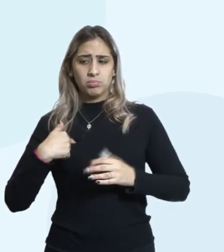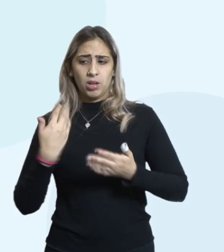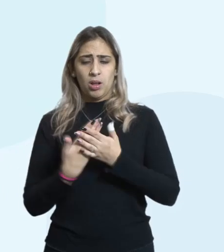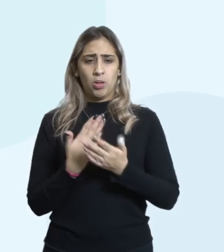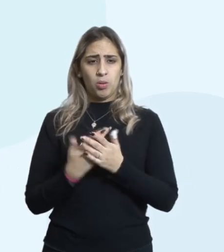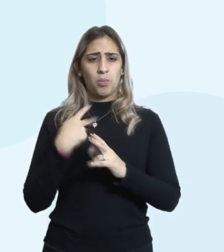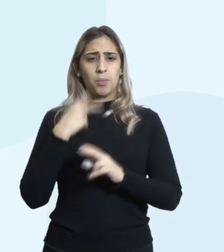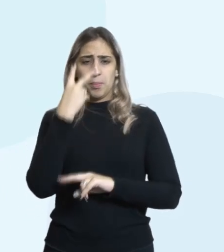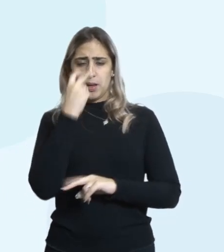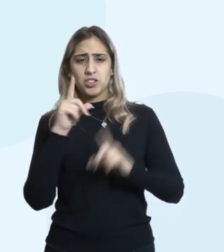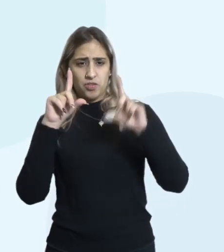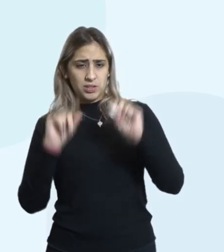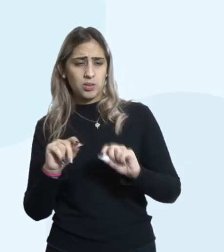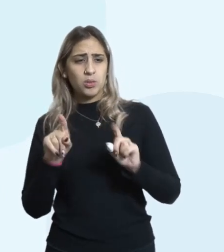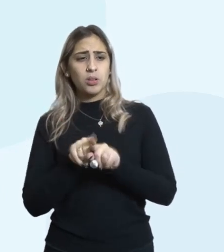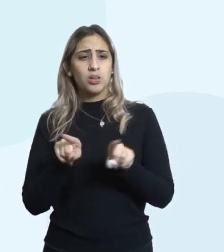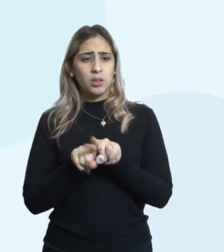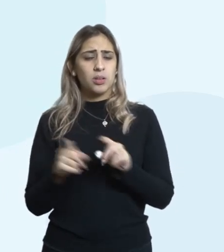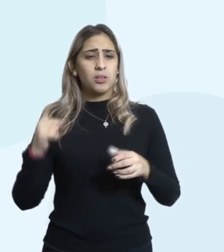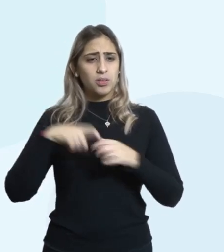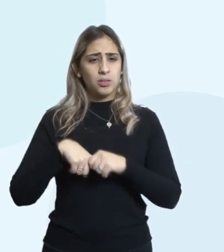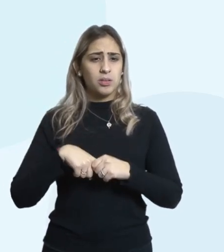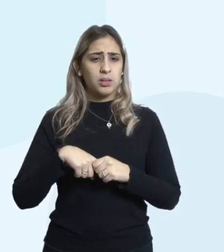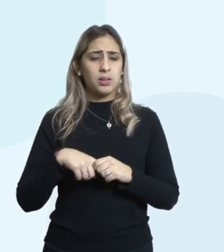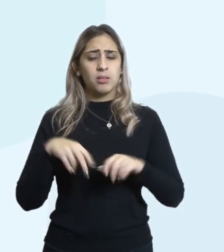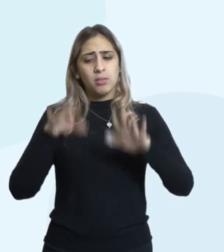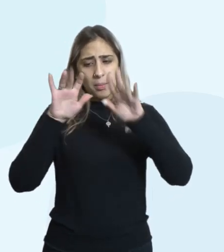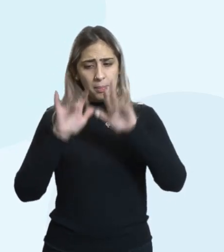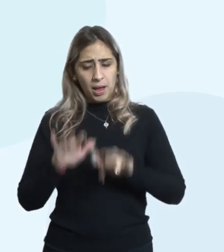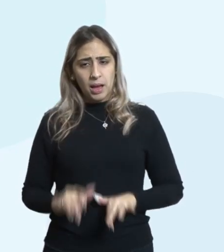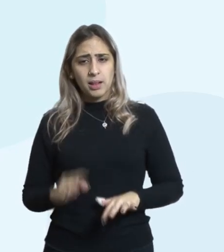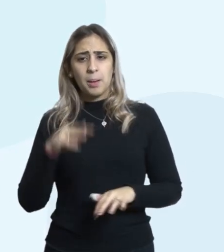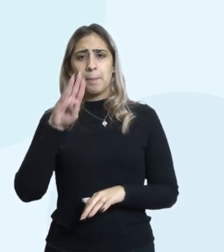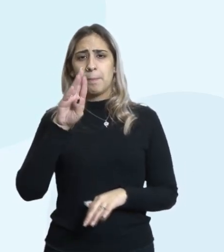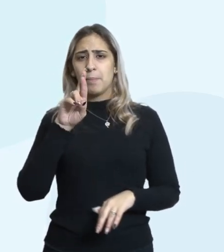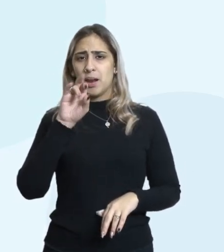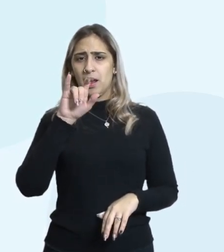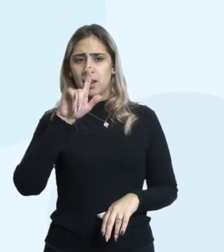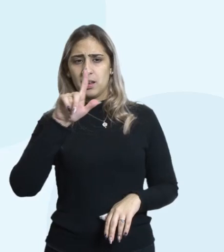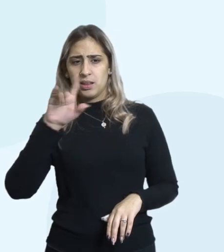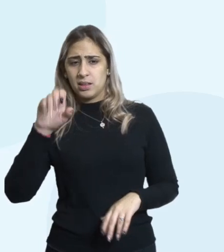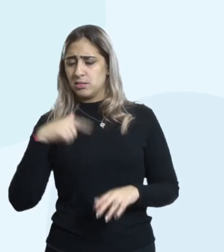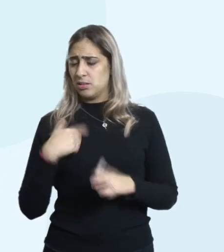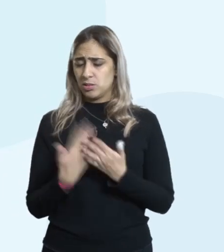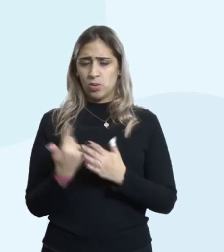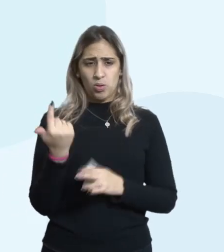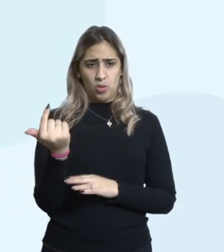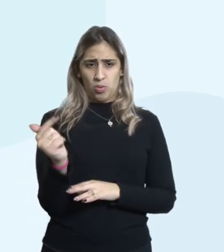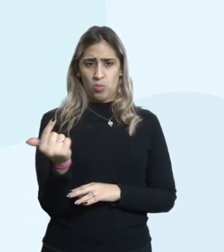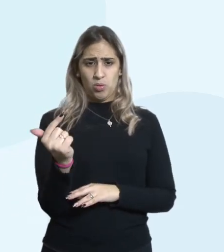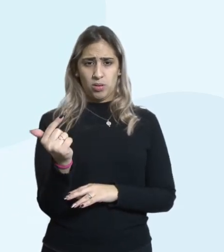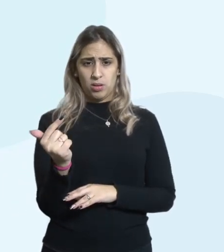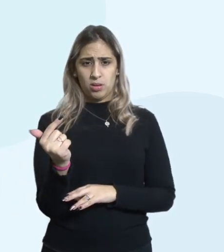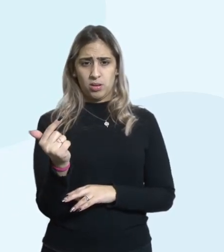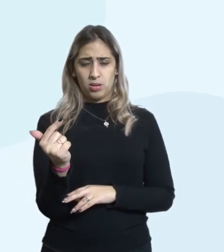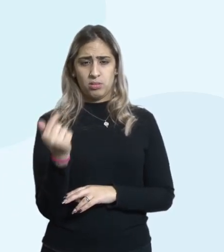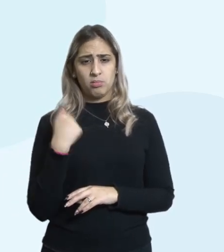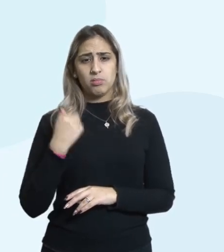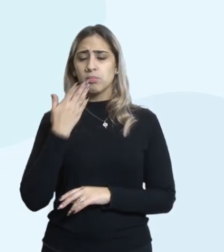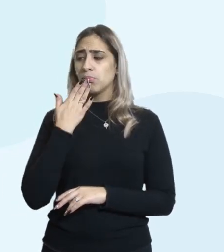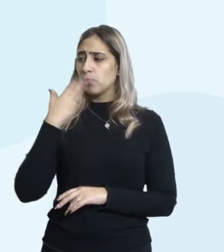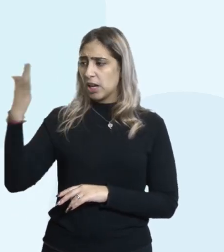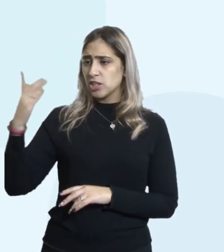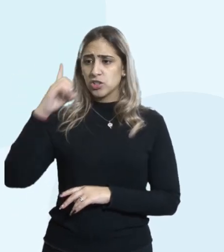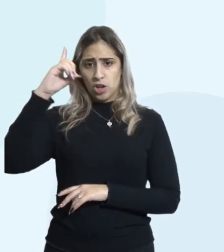já falei vários, retomando aqui a máquina Braille. Se a escola não tem máquina Braille, então, acione sua diretoria de